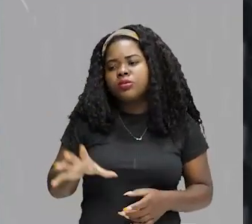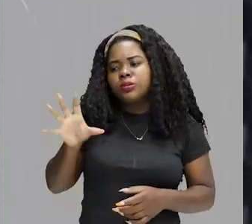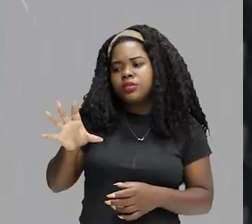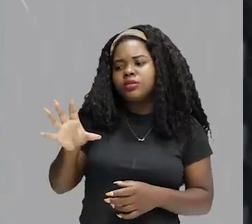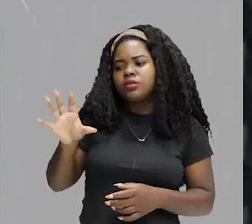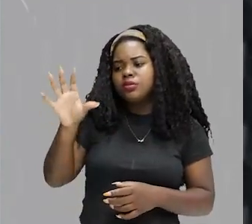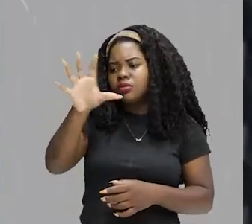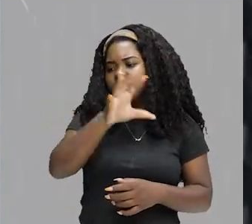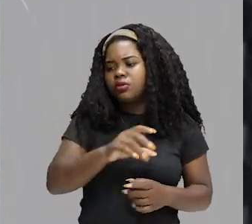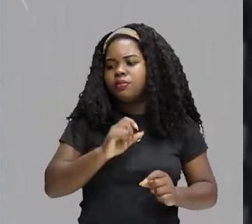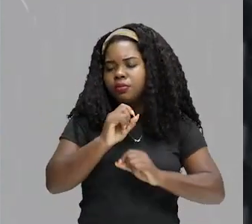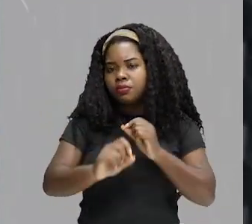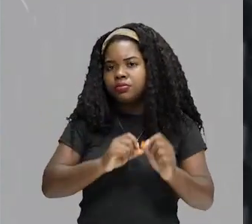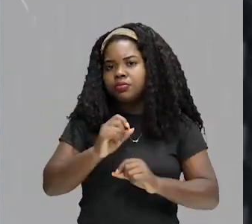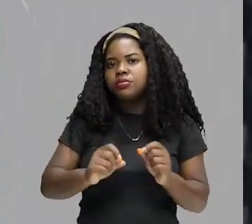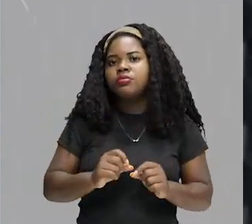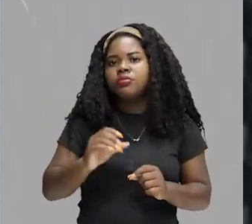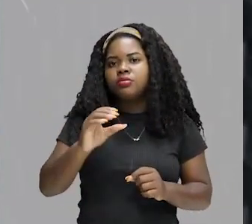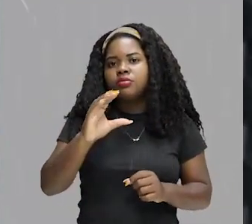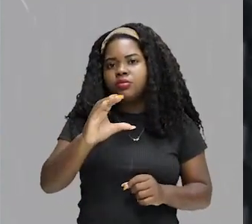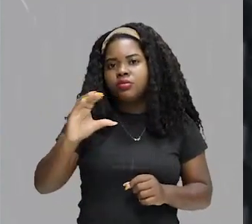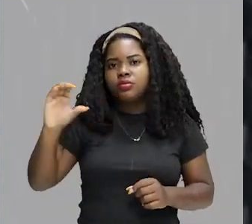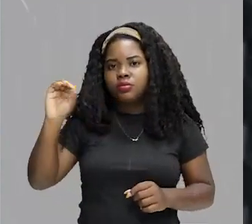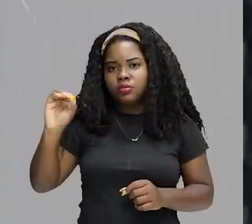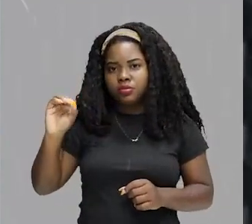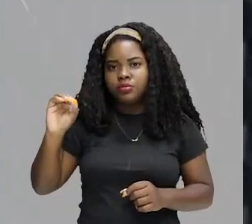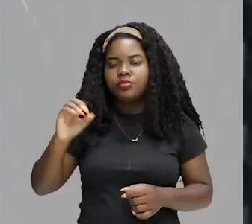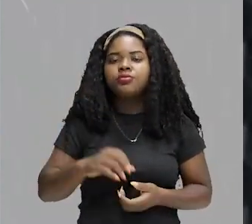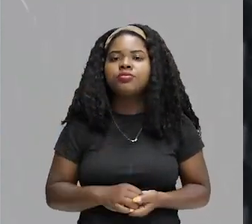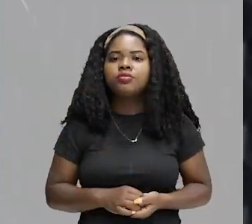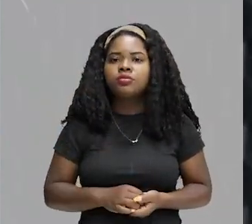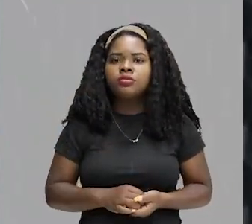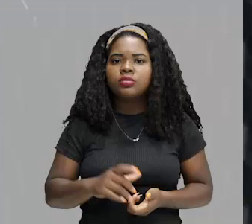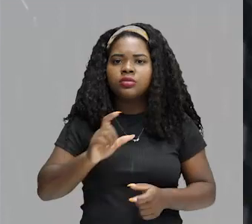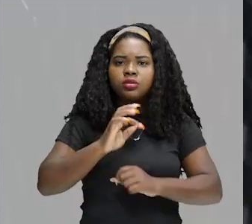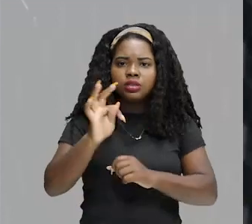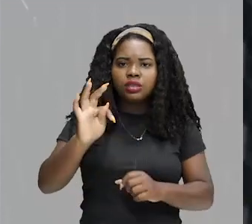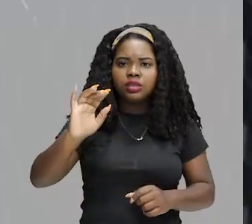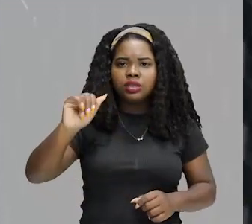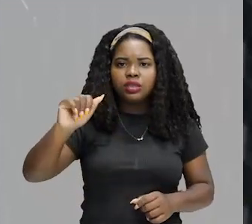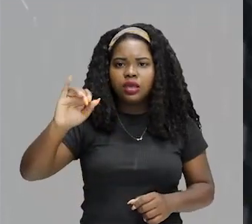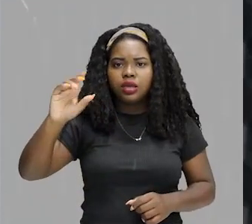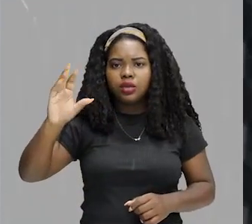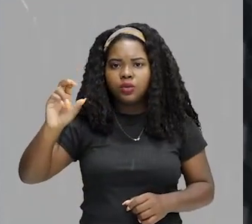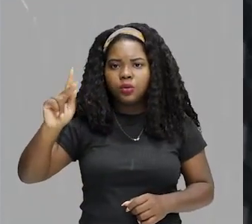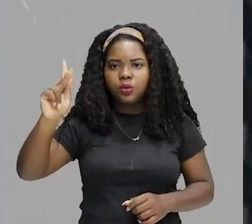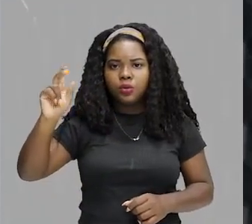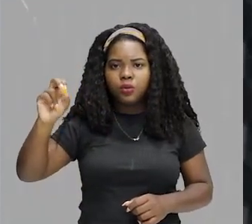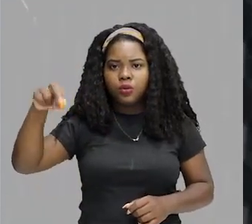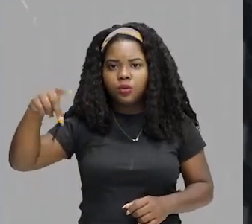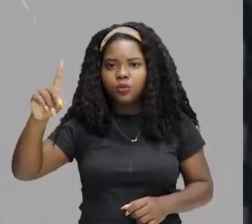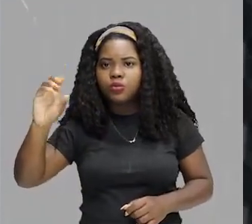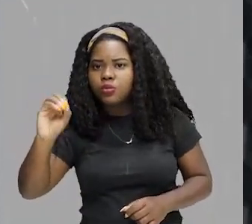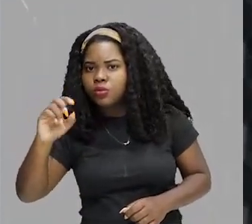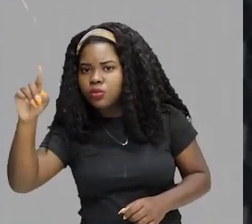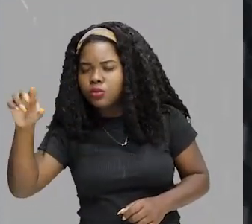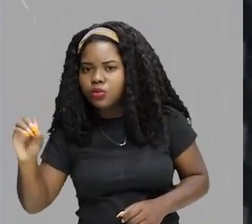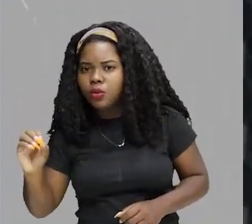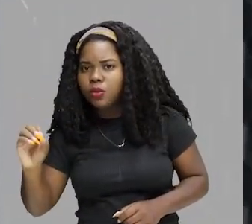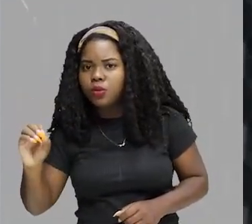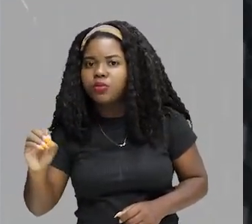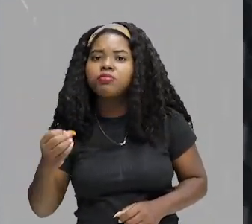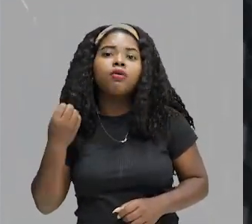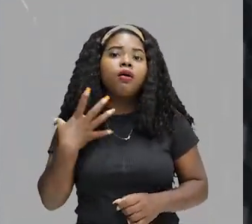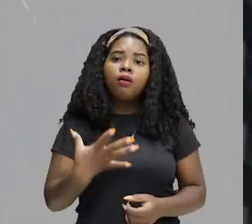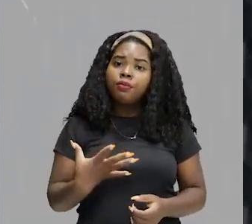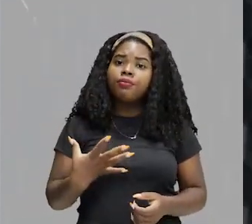pouquinho da nossa aula, a prática do taekwondo lá acontece de forma em massa. Muitos atletas de taekwondo saem da região da cidade